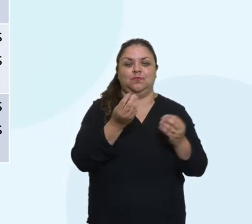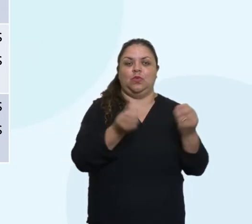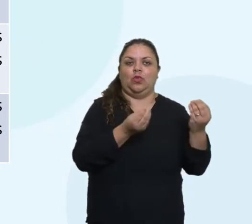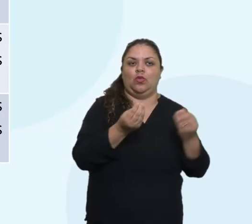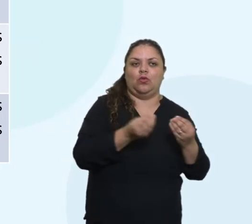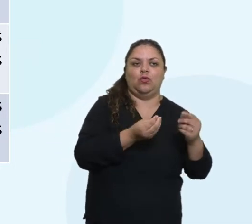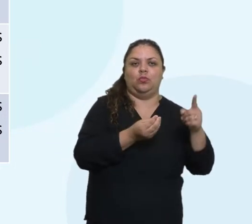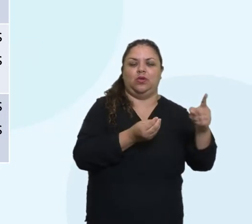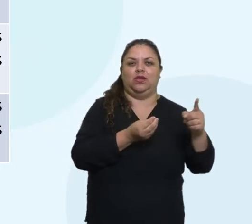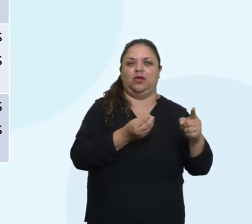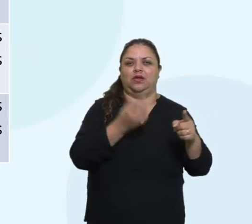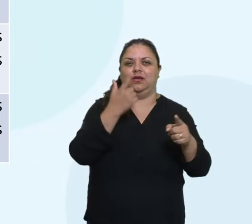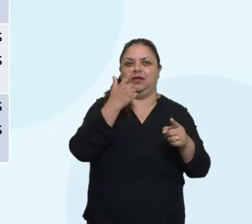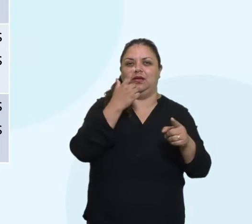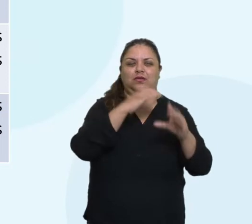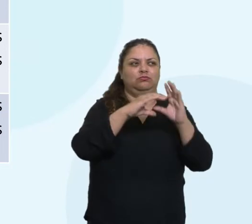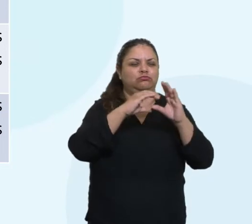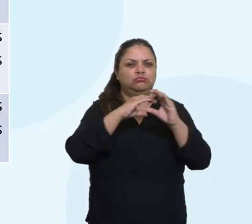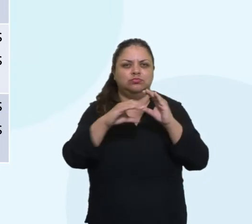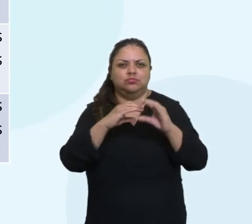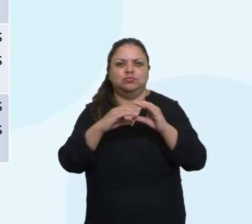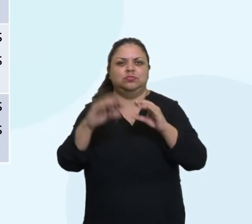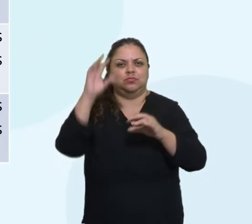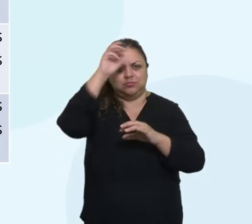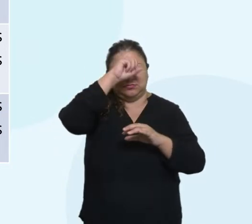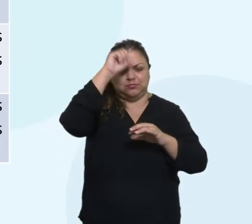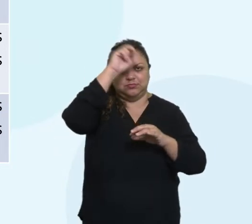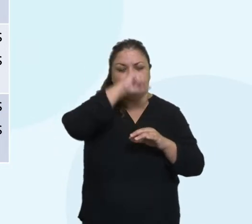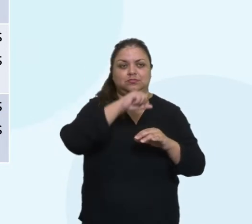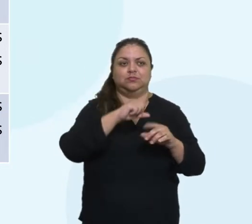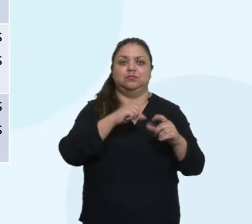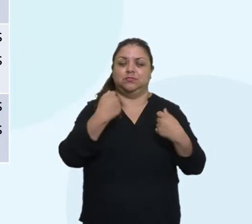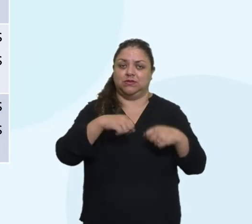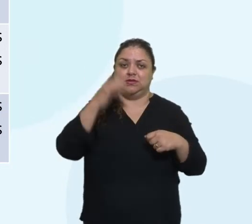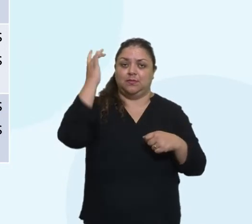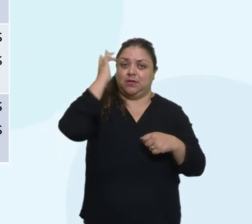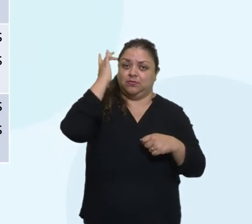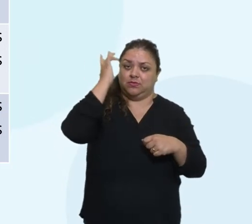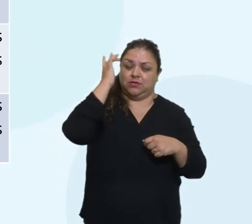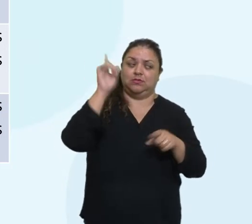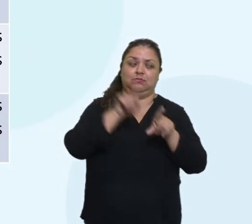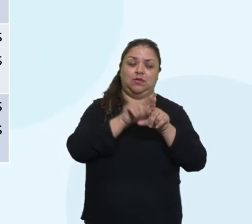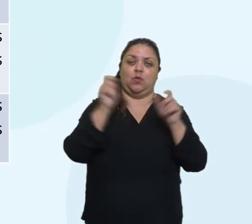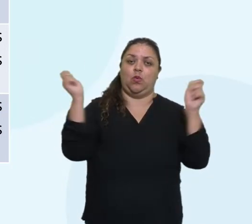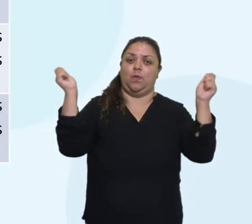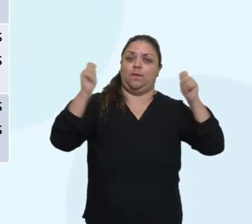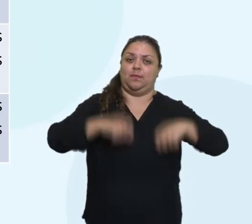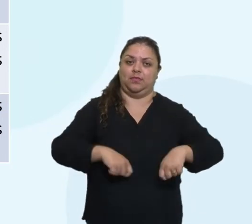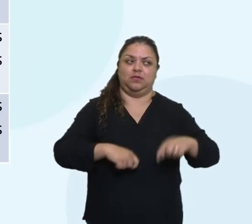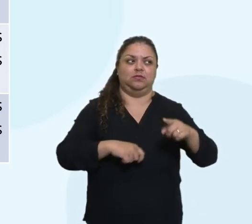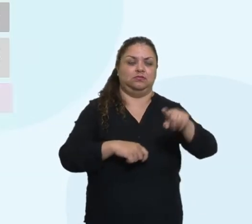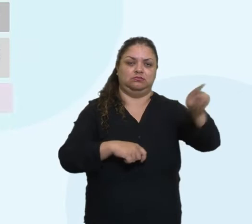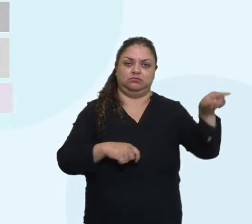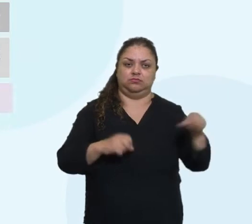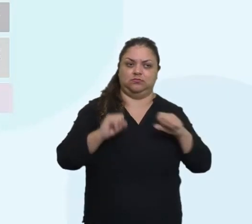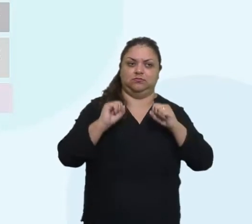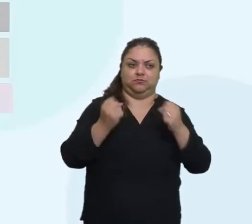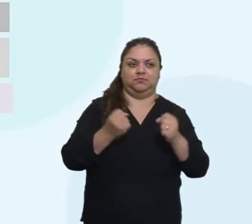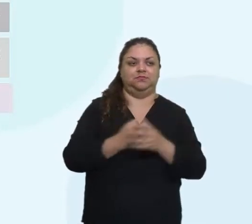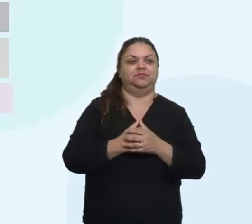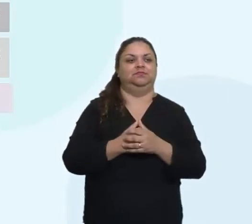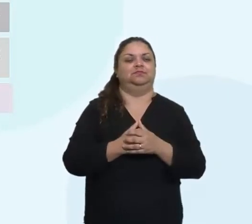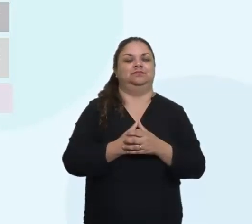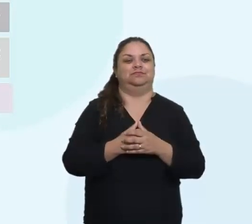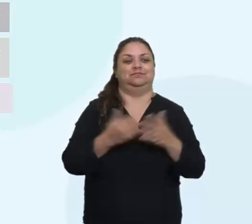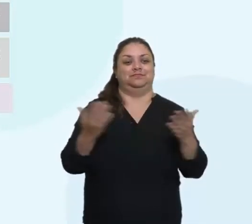linguagem exige um muito mais maturidade e competência por parte do Estudante então é um exemplo E aí